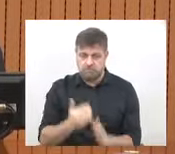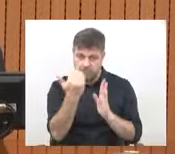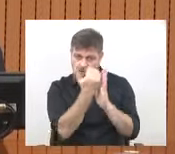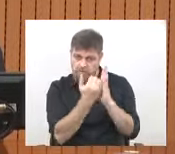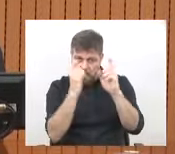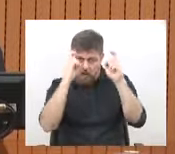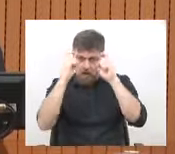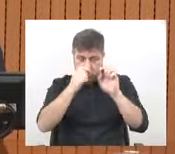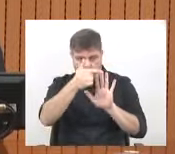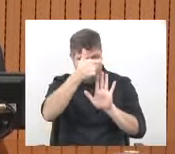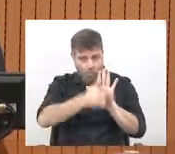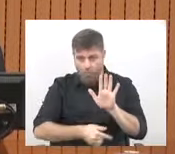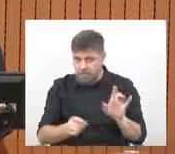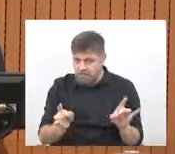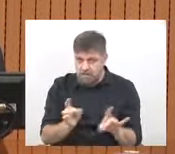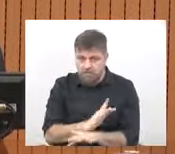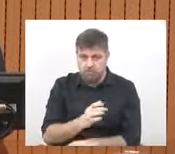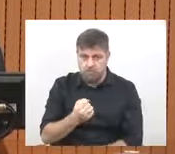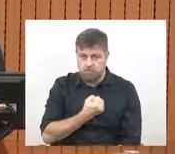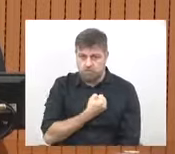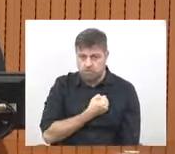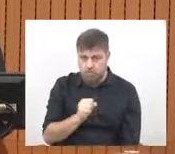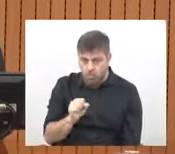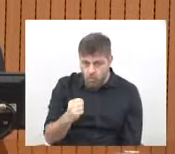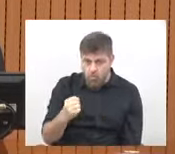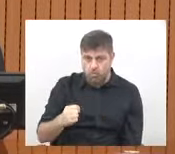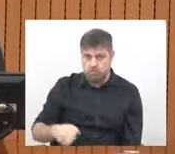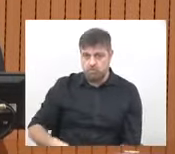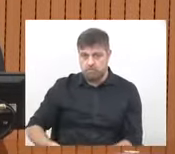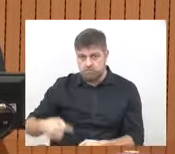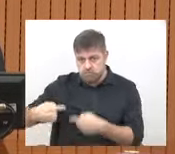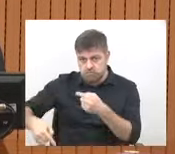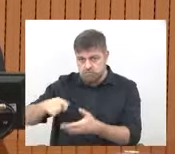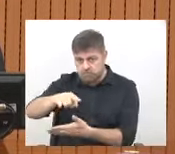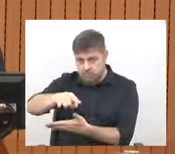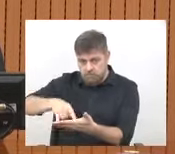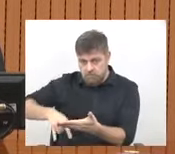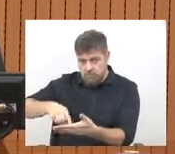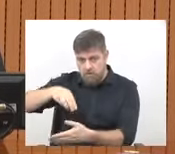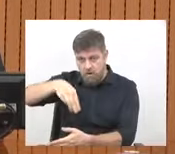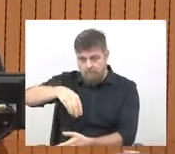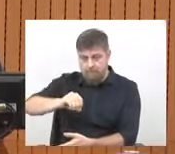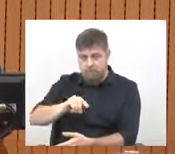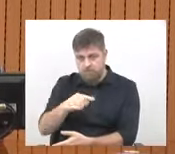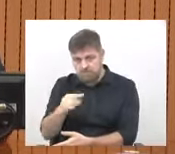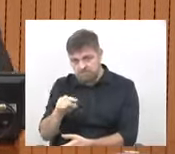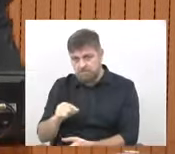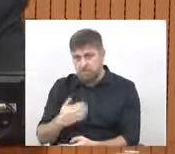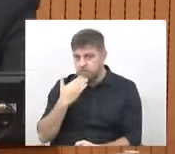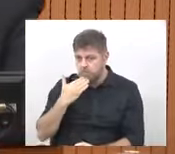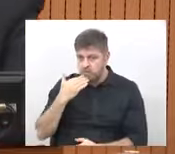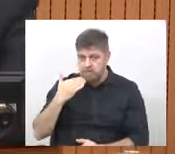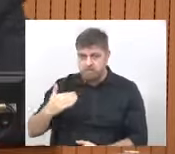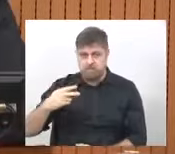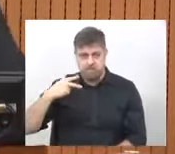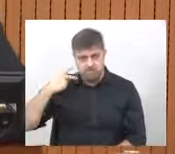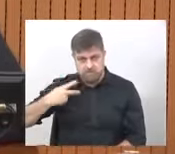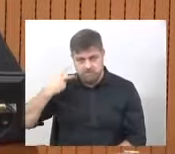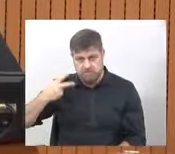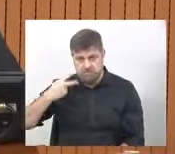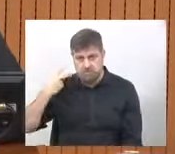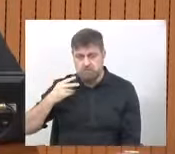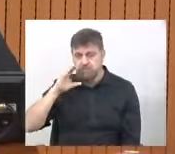reunião anterior, não há. E tem 8, discussão e votação de moção. Eu solicito o vereador